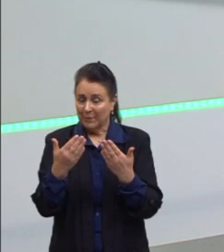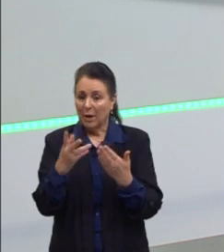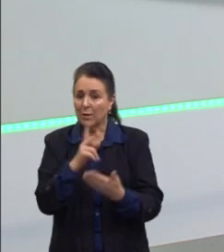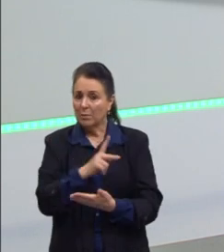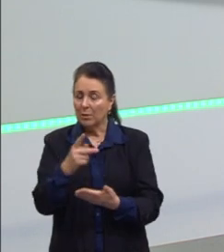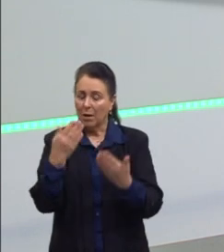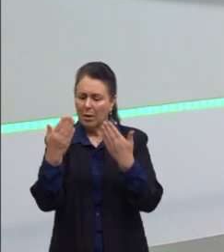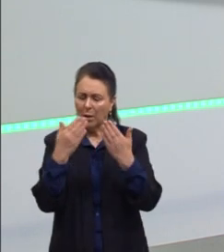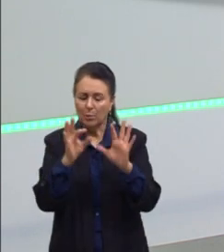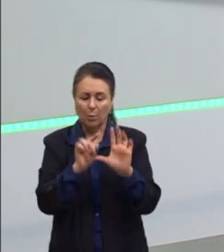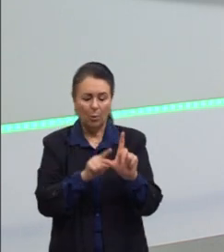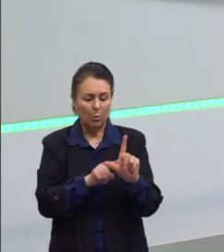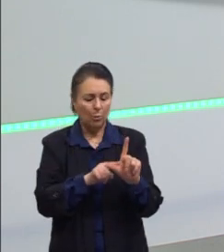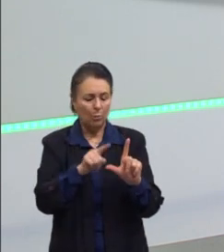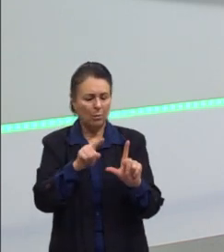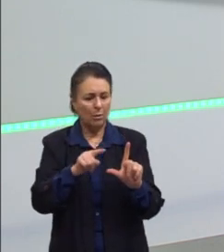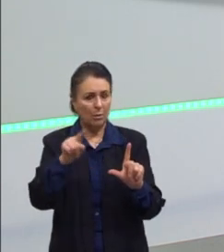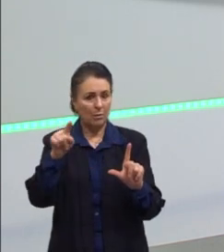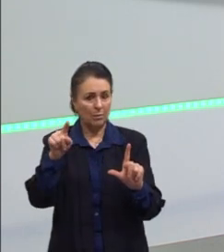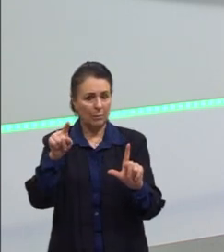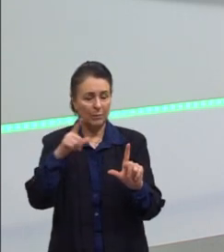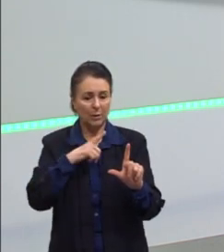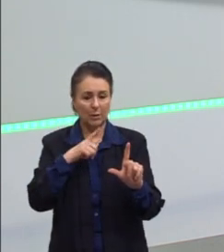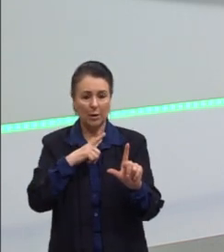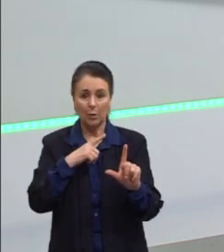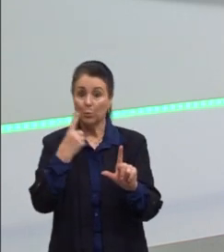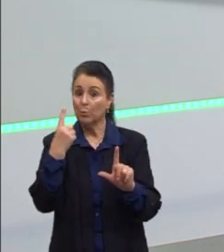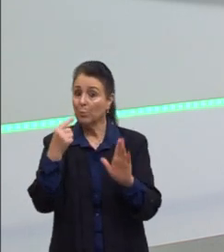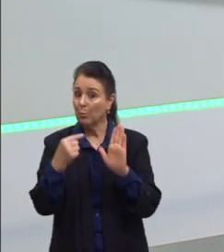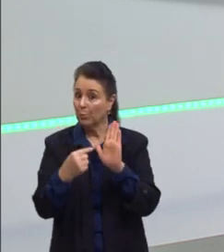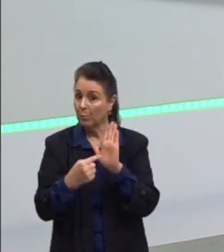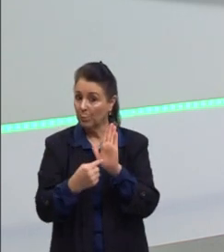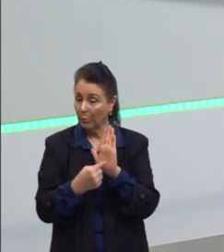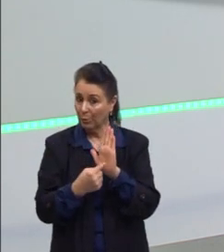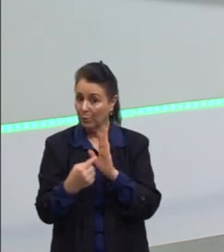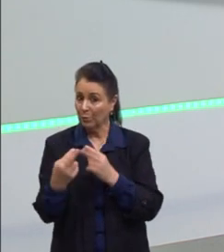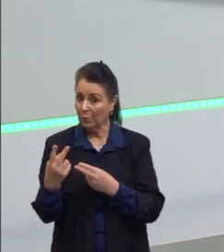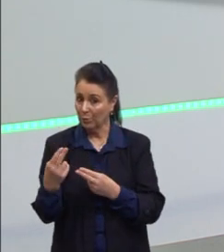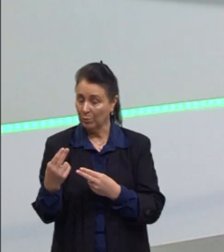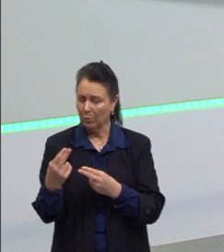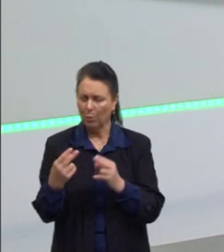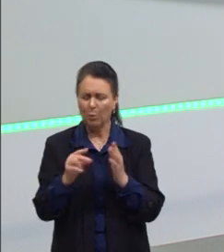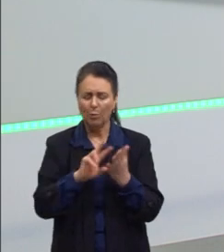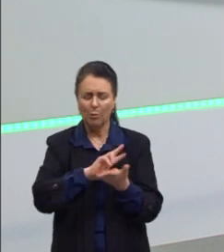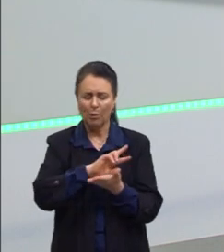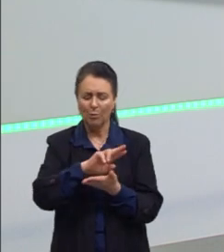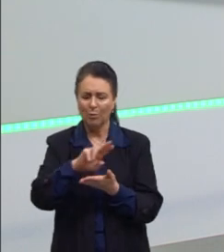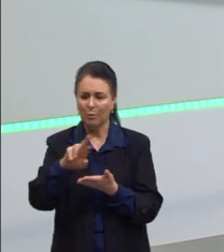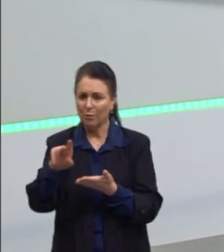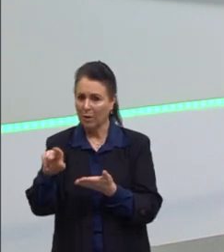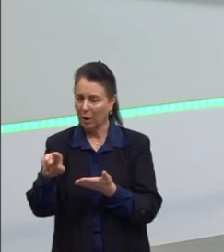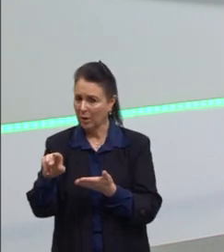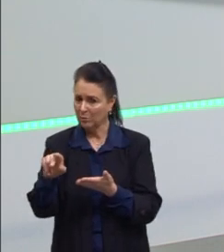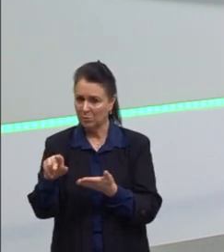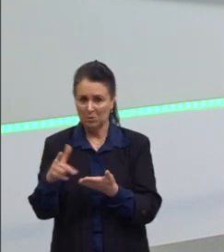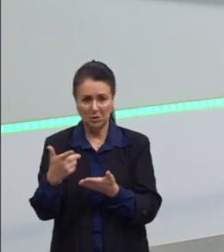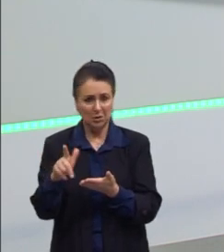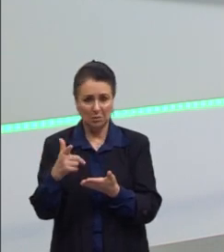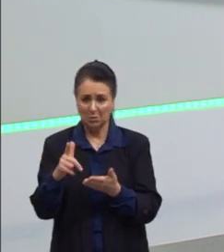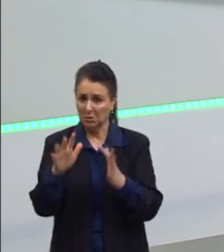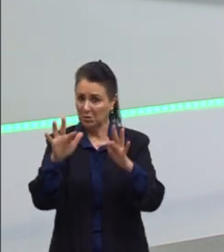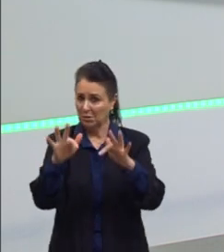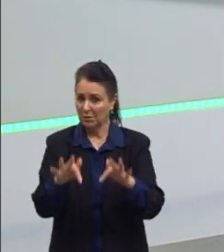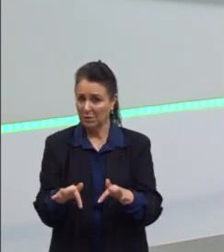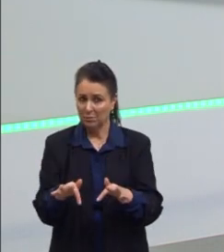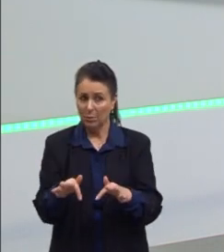analisei o gráfico e vi que tem um ponto em comum ou ter infinitos pontos ou não tem nenhum mas se